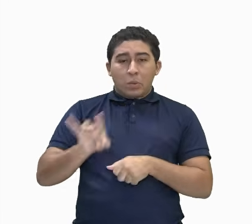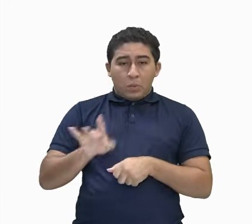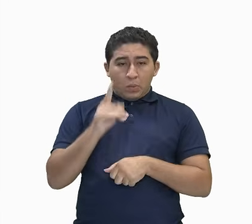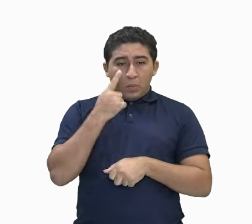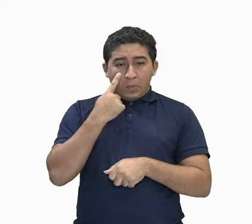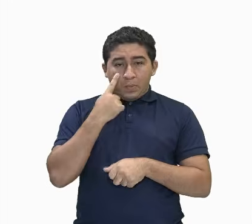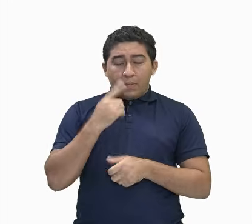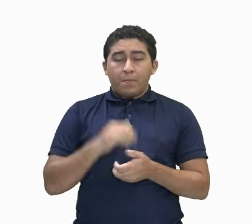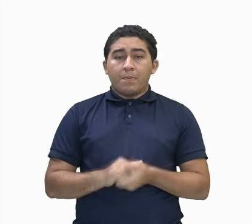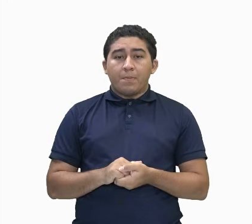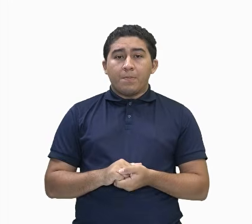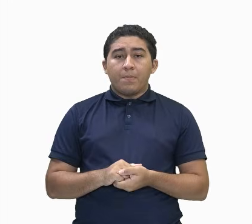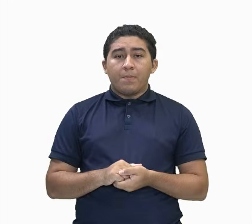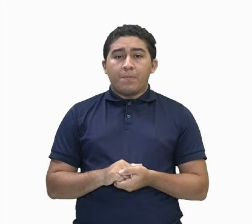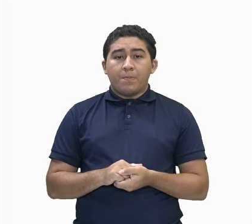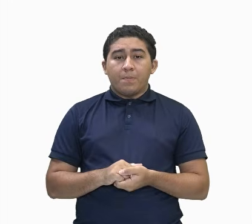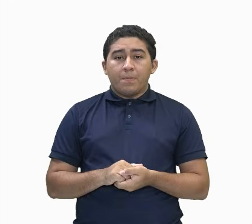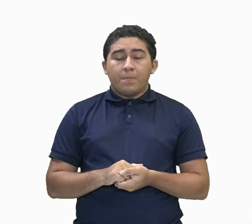só, o clima